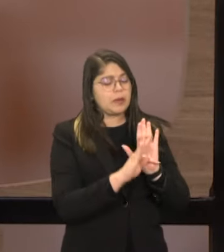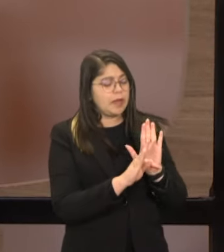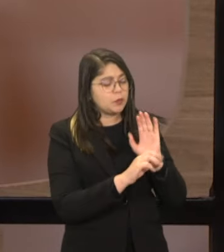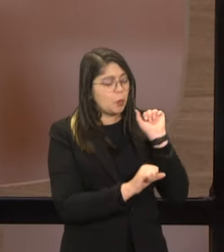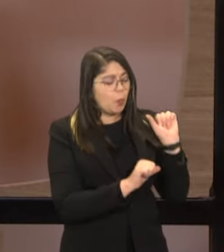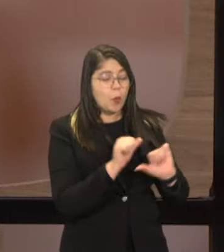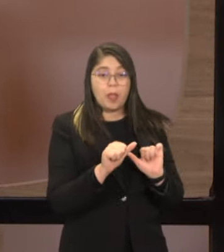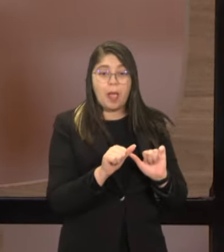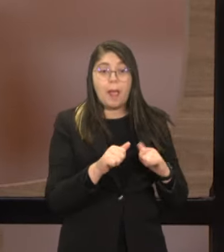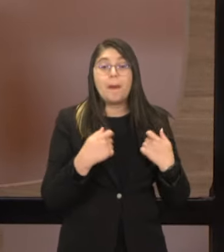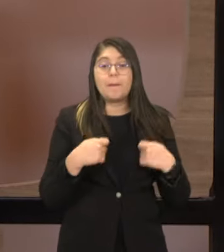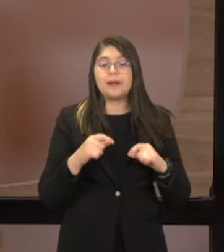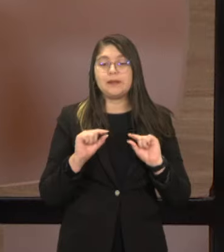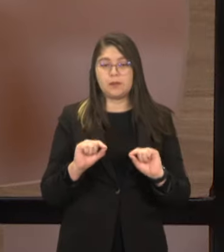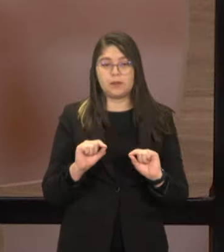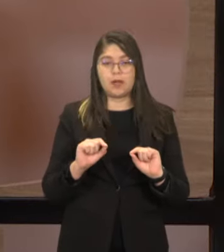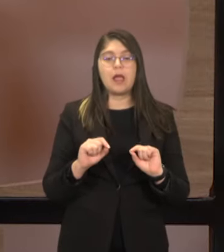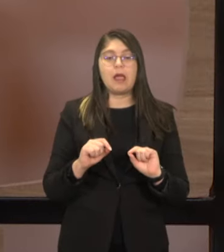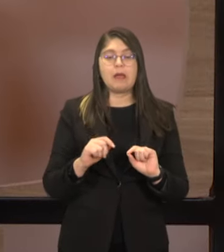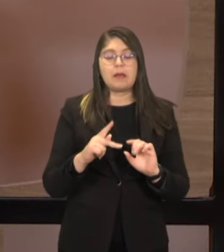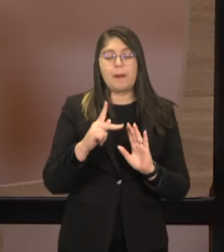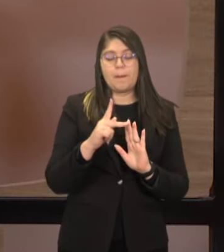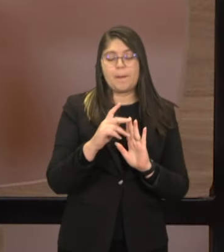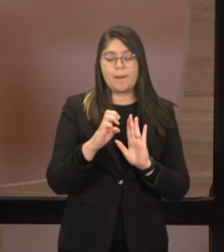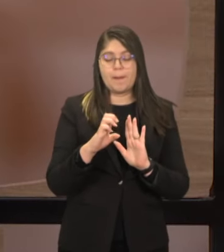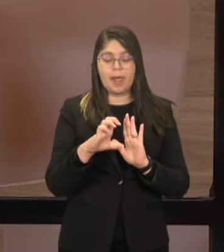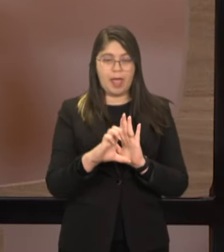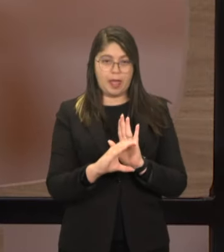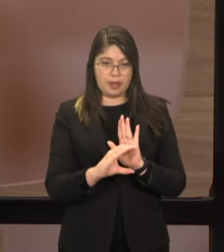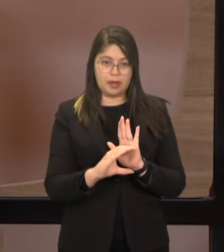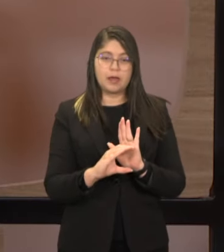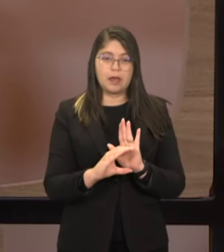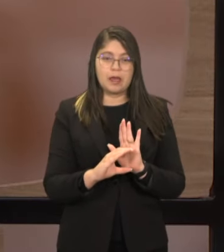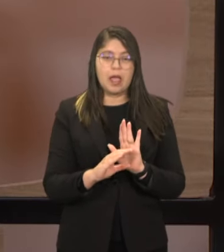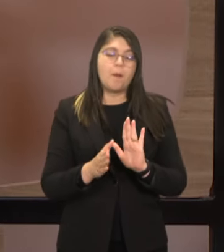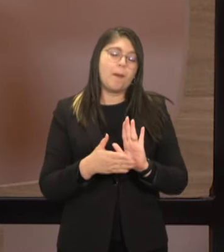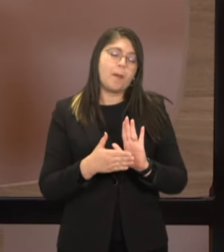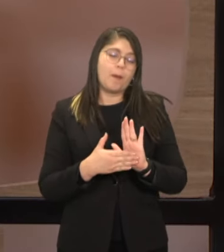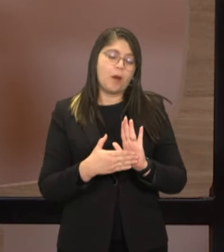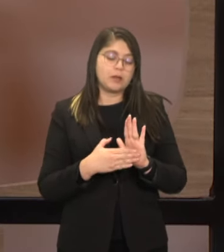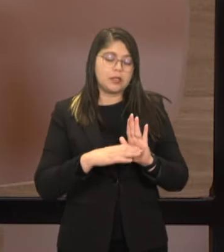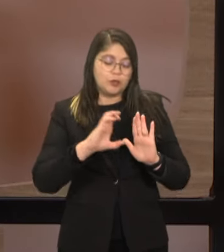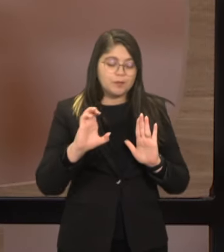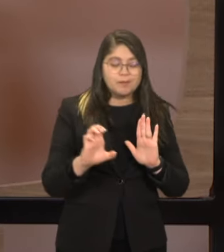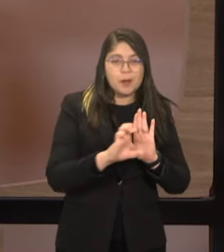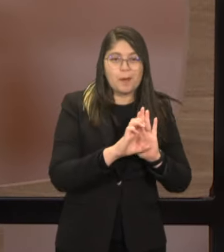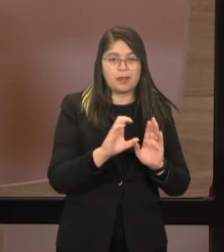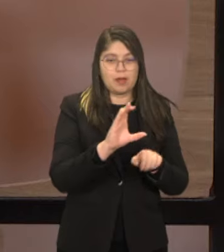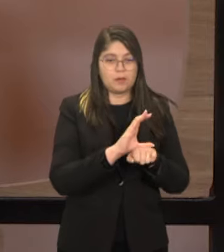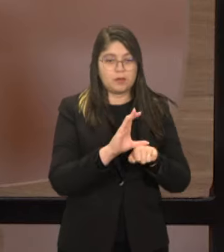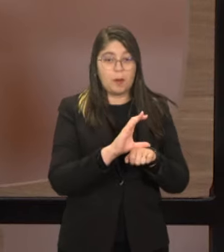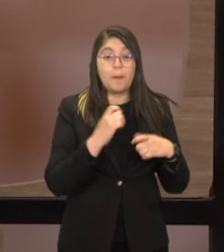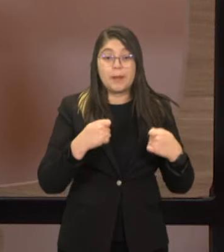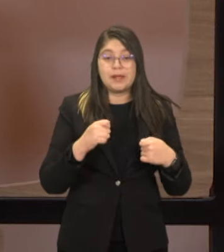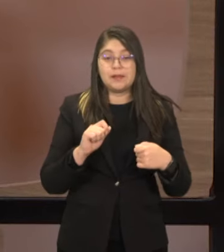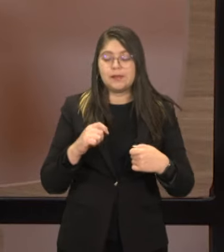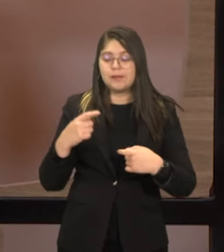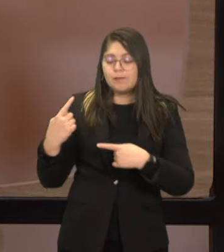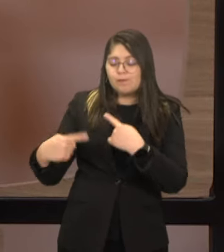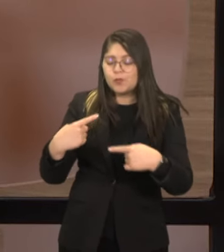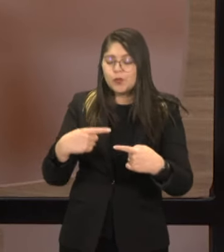PEC, Projeto de Emenda à Constituição, ou Proposta de Emenda à Constituição, ela seja deliberada e votada em